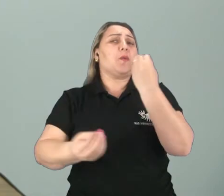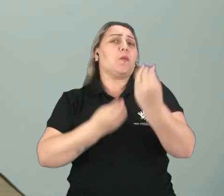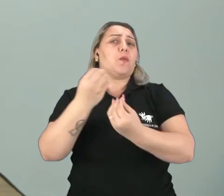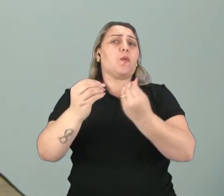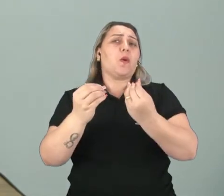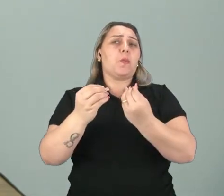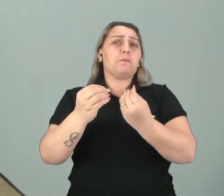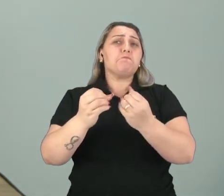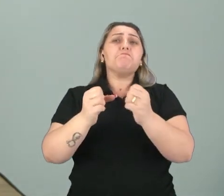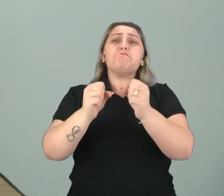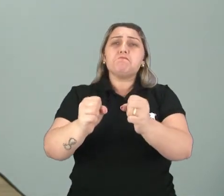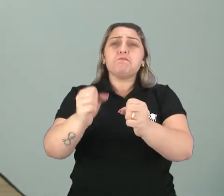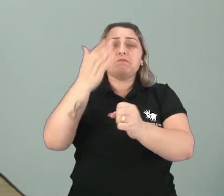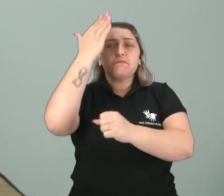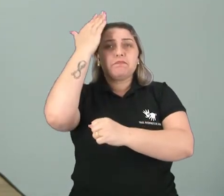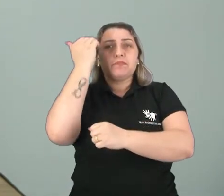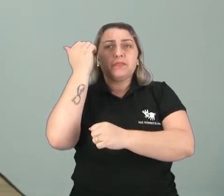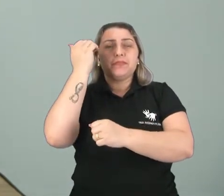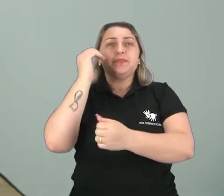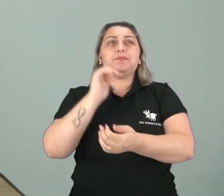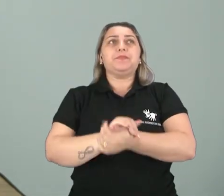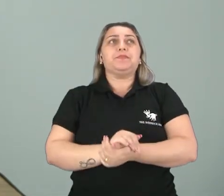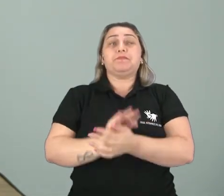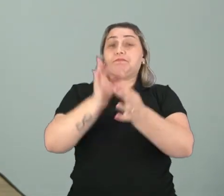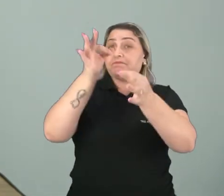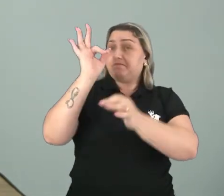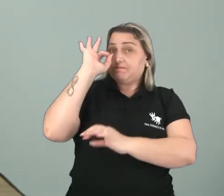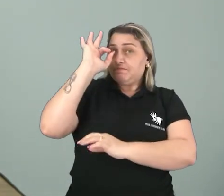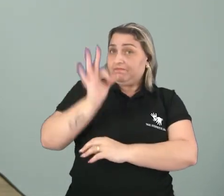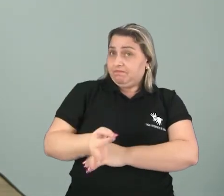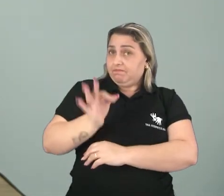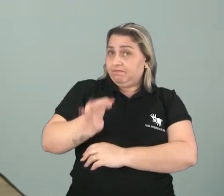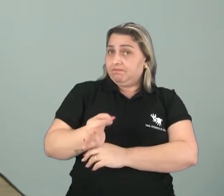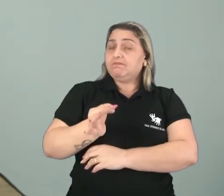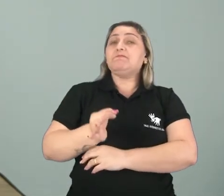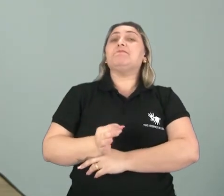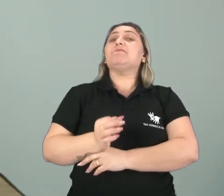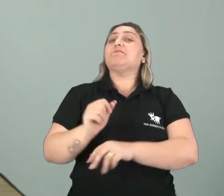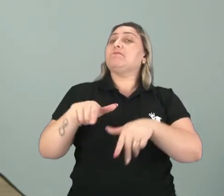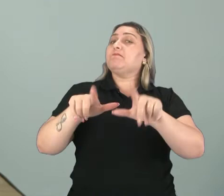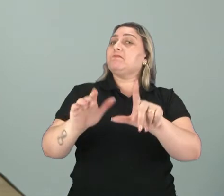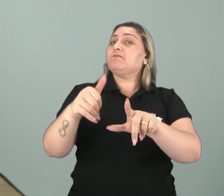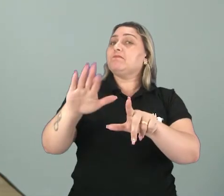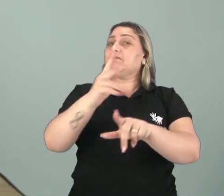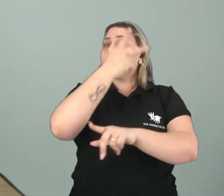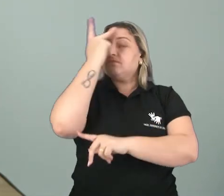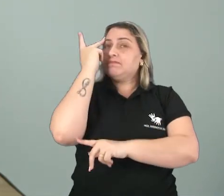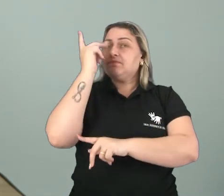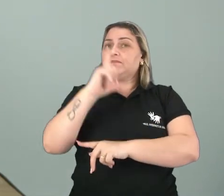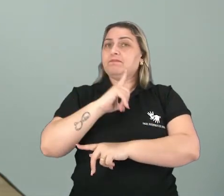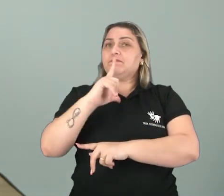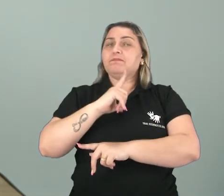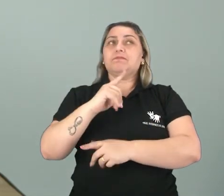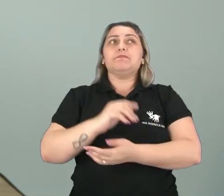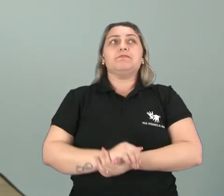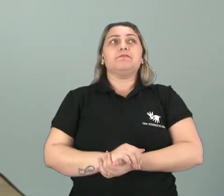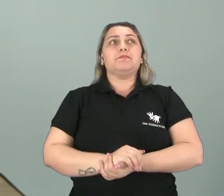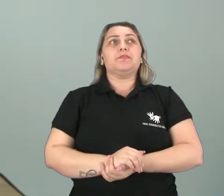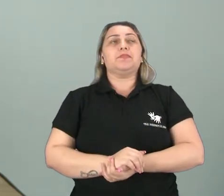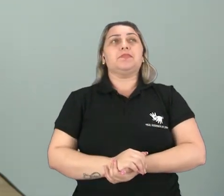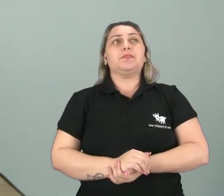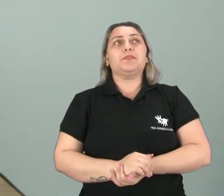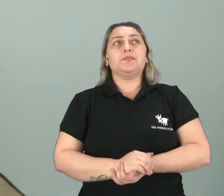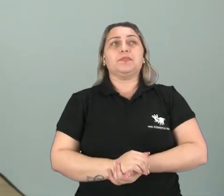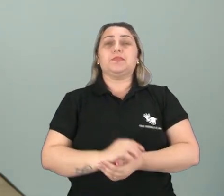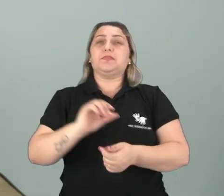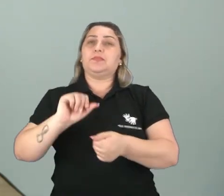nós poderíamos saber, ter a certeza de que essa é a placa que tem mais pessoas? Muito bem, sem